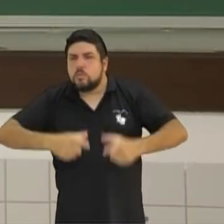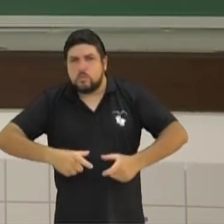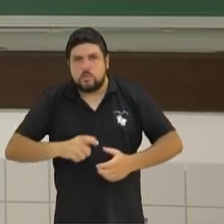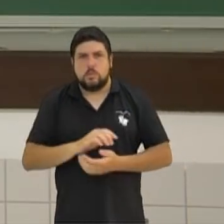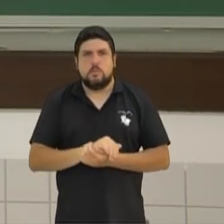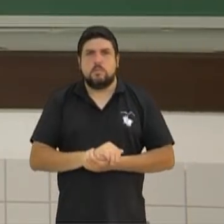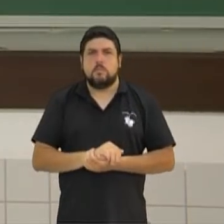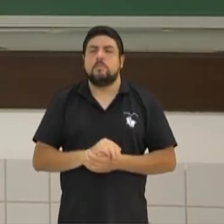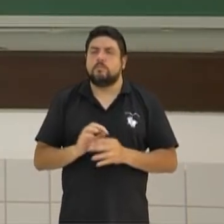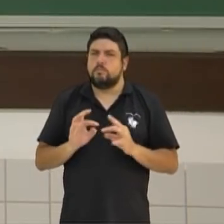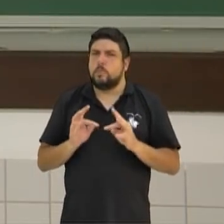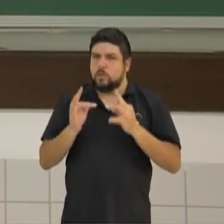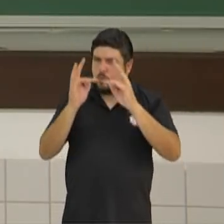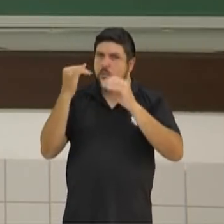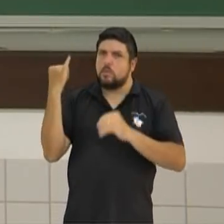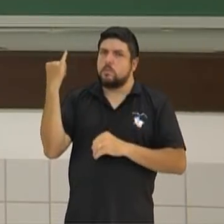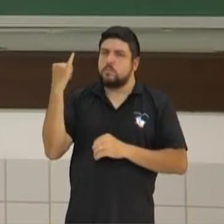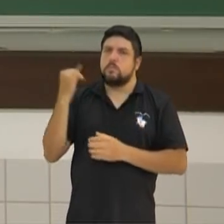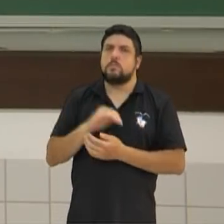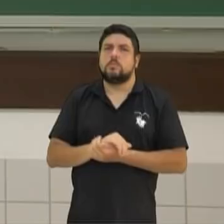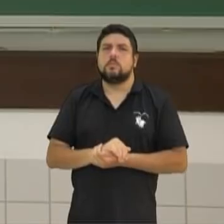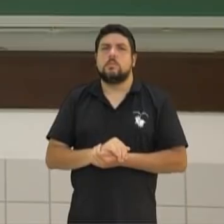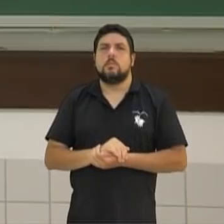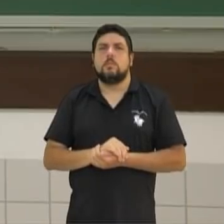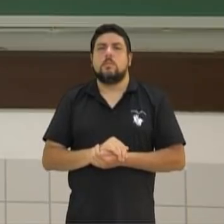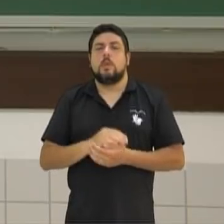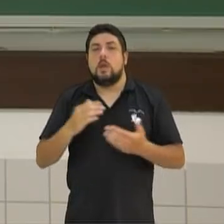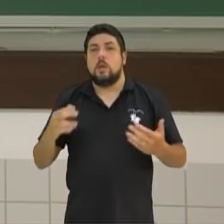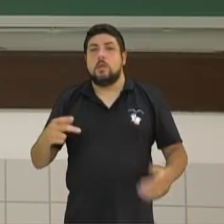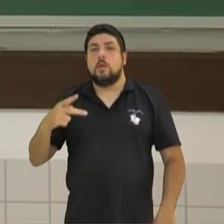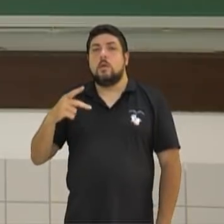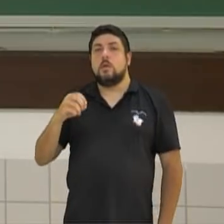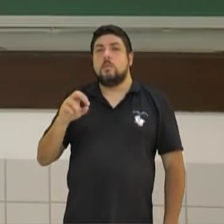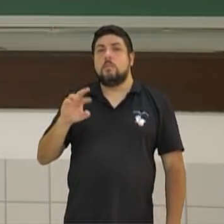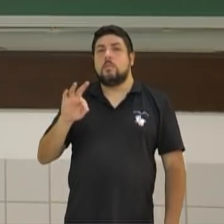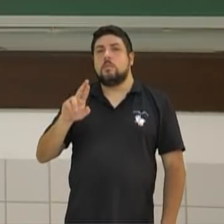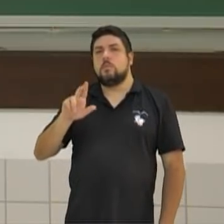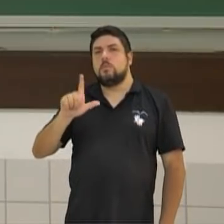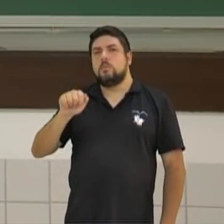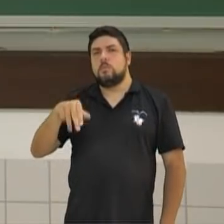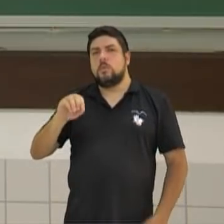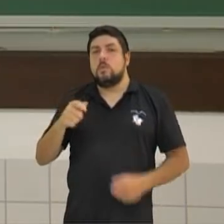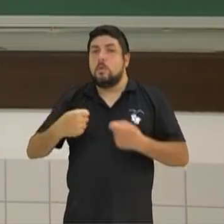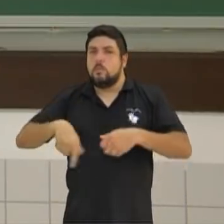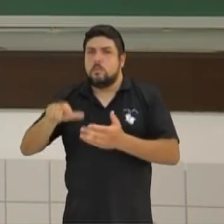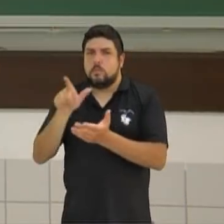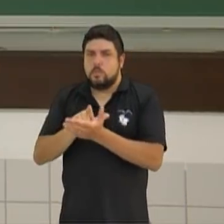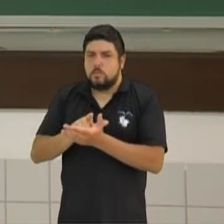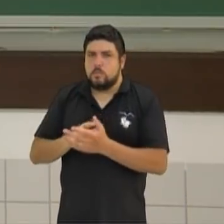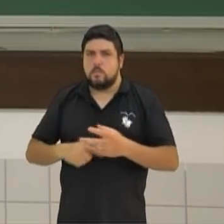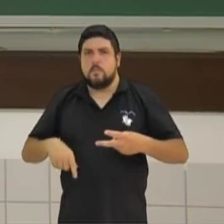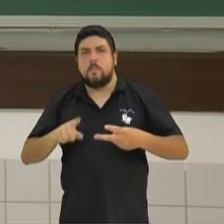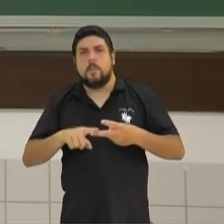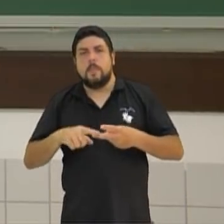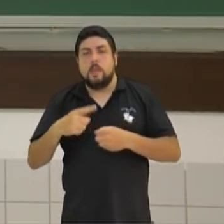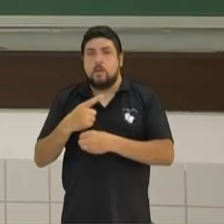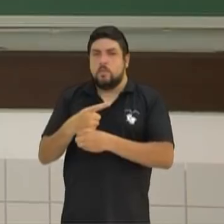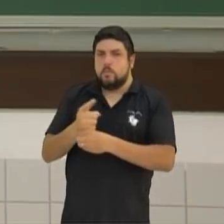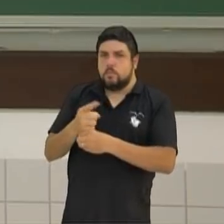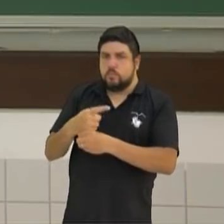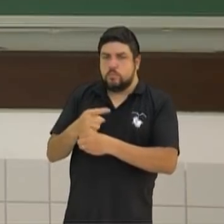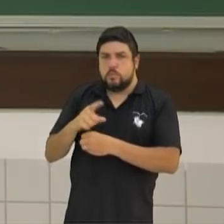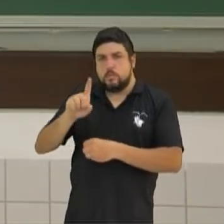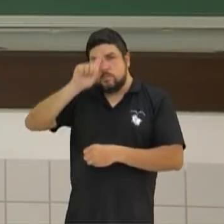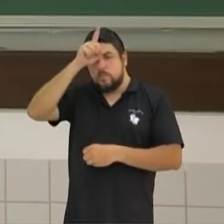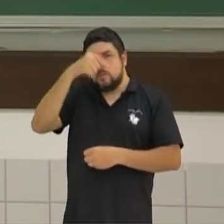eram tecnologias muito importantes. Para você ter ideia, o portulano precisava do papel, que veio da China. A bússola é uma invenção chinesa também. E